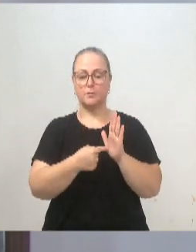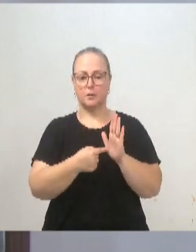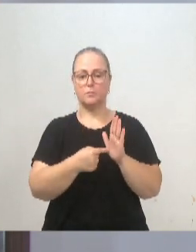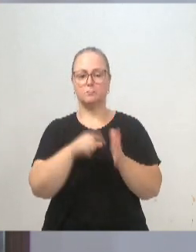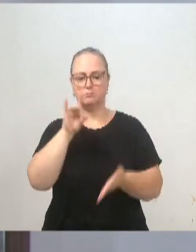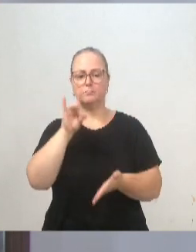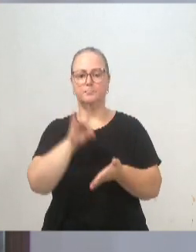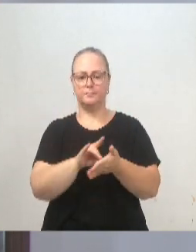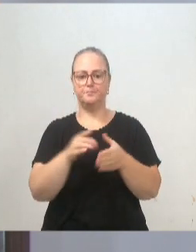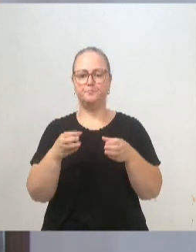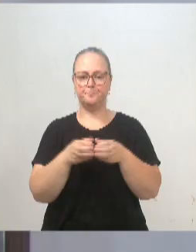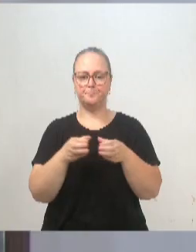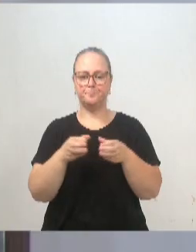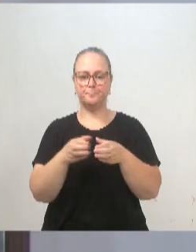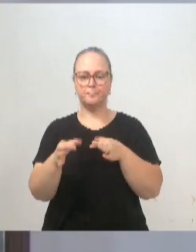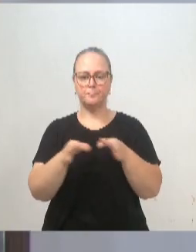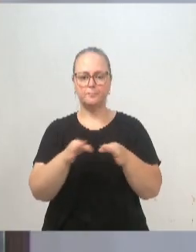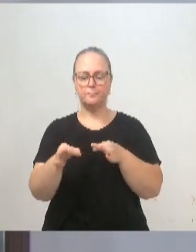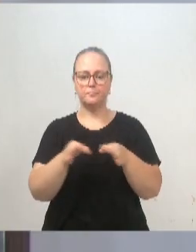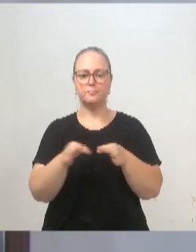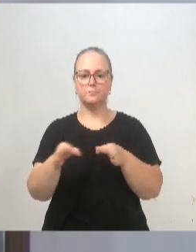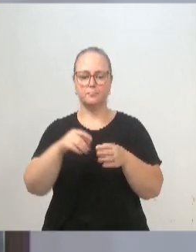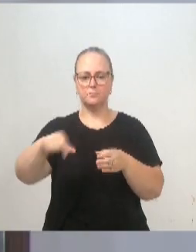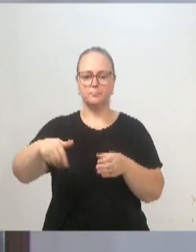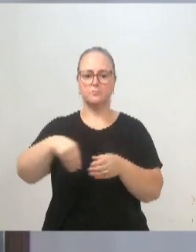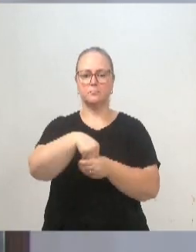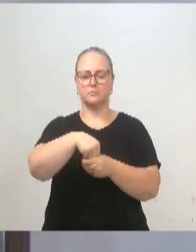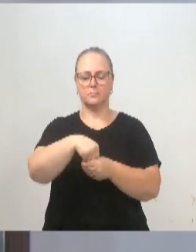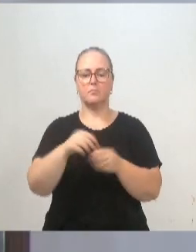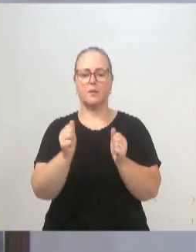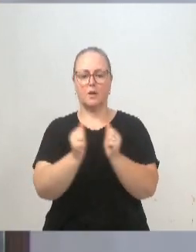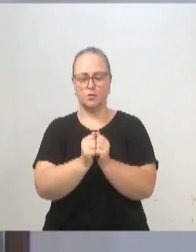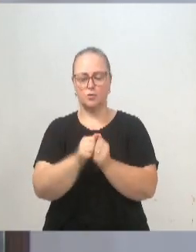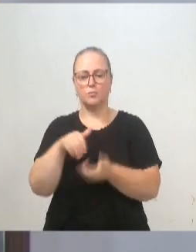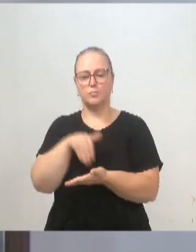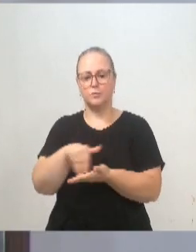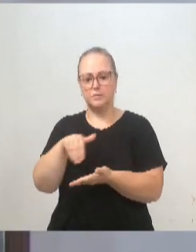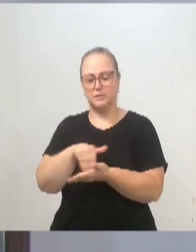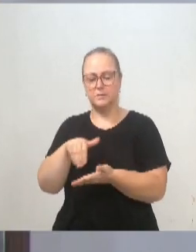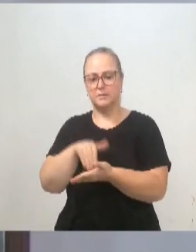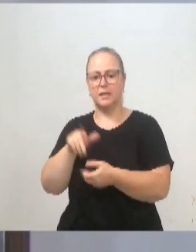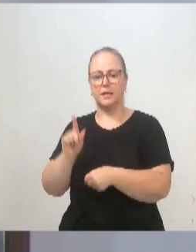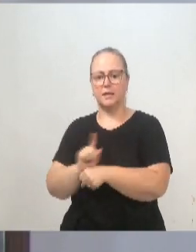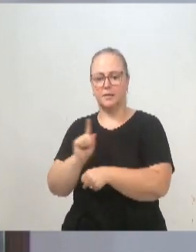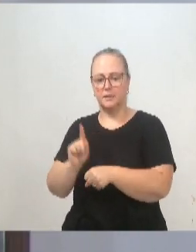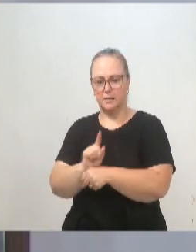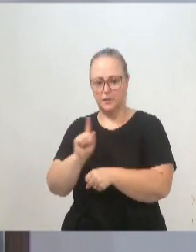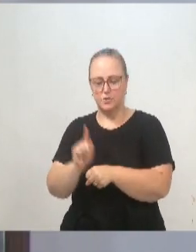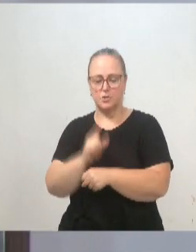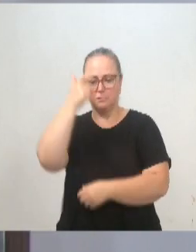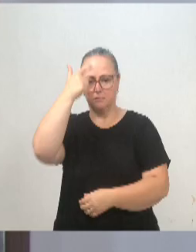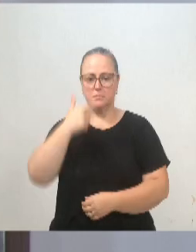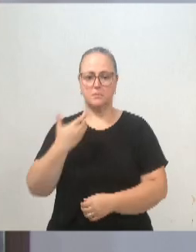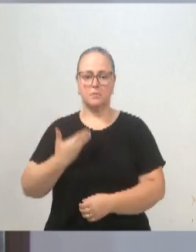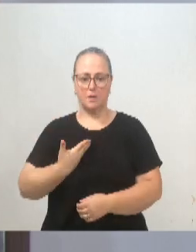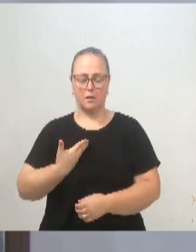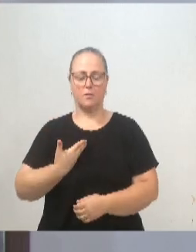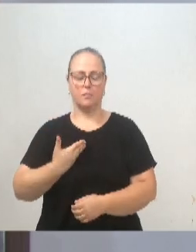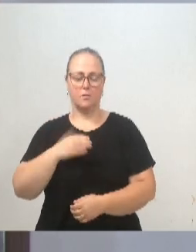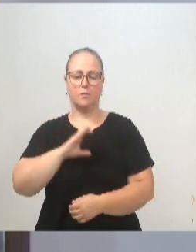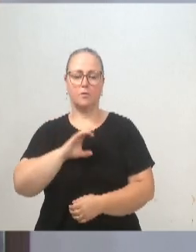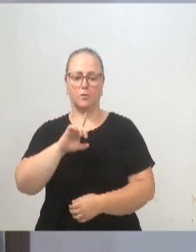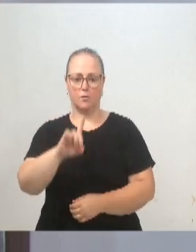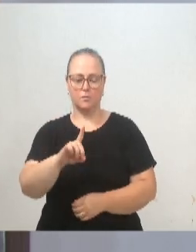o Comitê Gestor de Governo, do qual fazem parte, além da Secretaria de Gestão Governamental, que coordena os trabalhos,